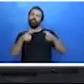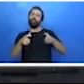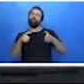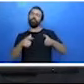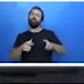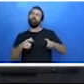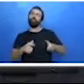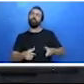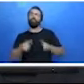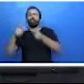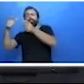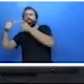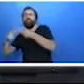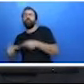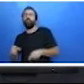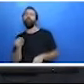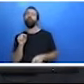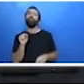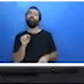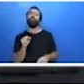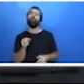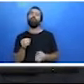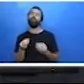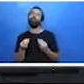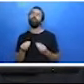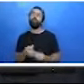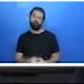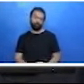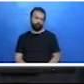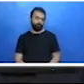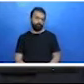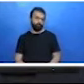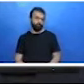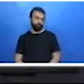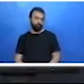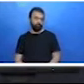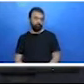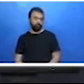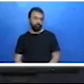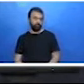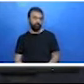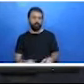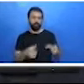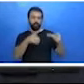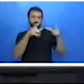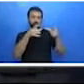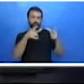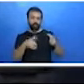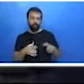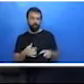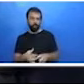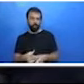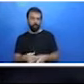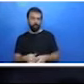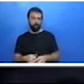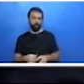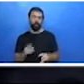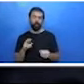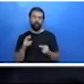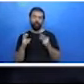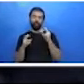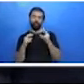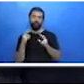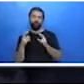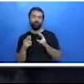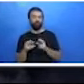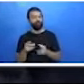Tem variação? Vamos deixar aí vocês pensarem. Essas posições têm alguma relação